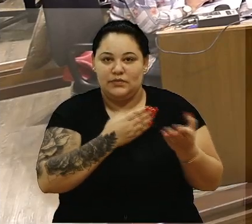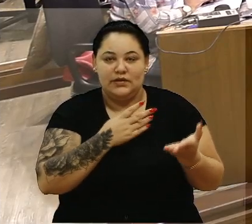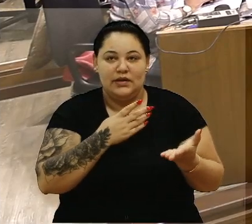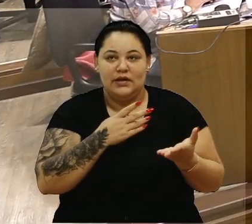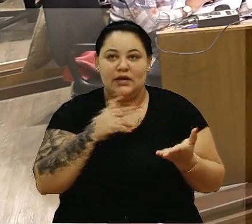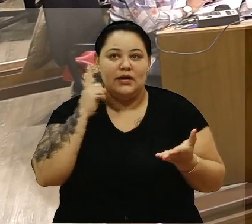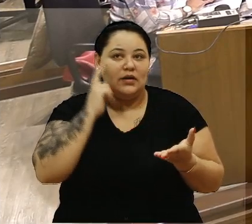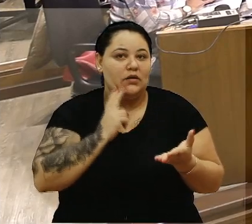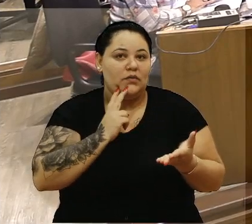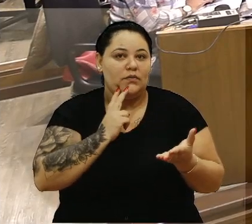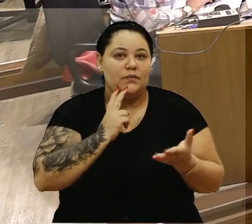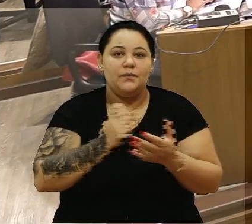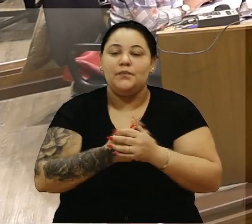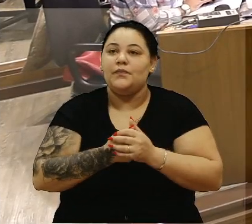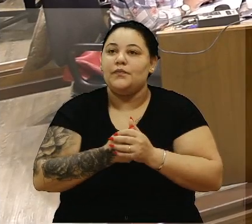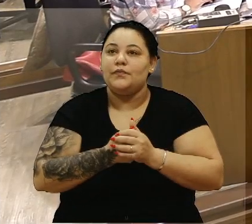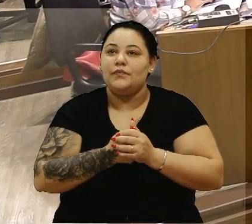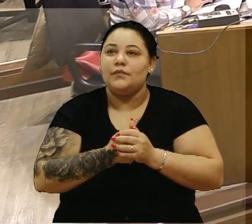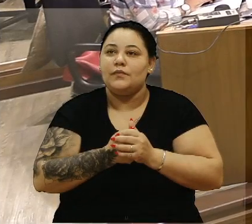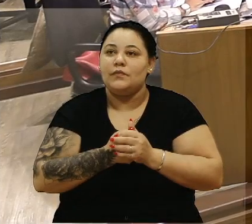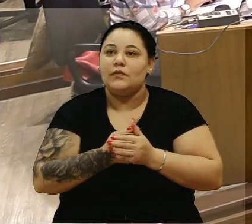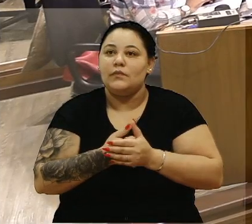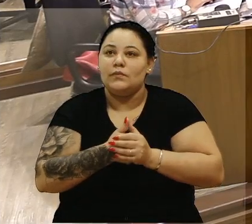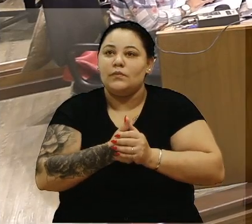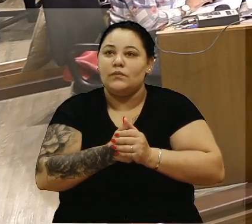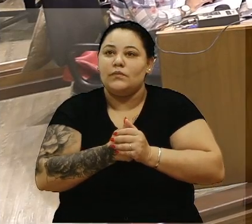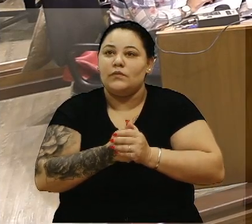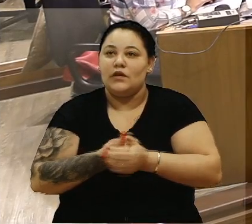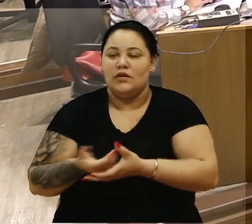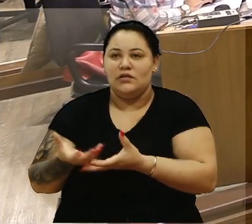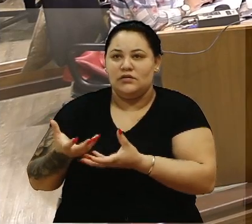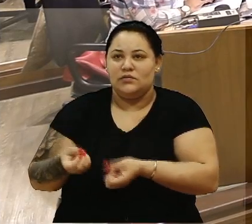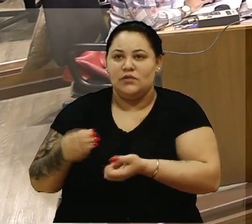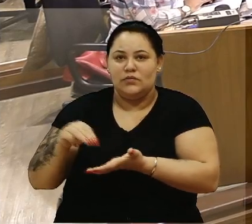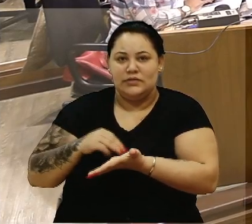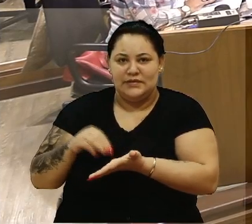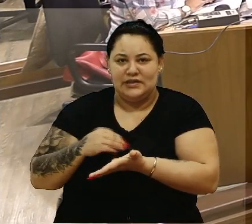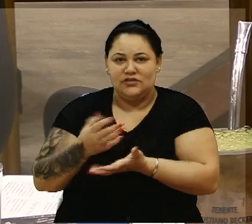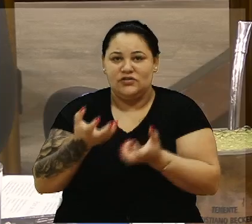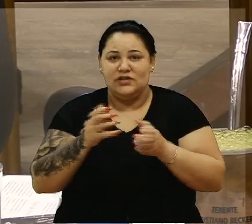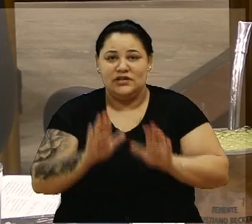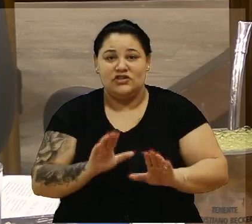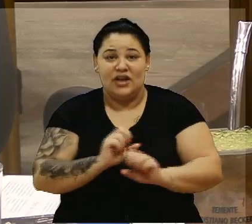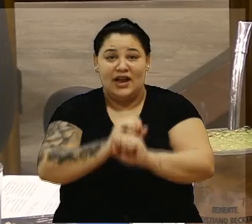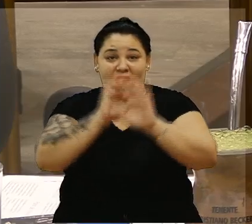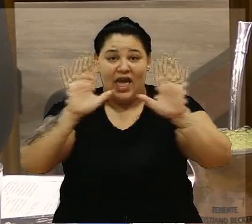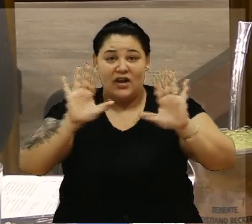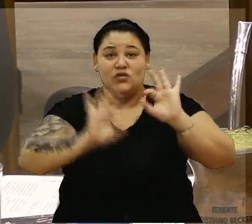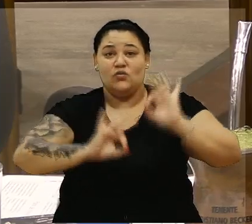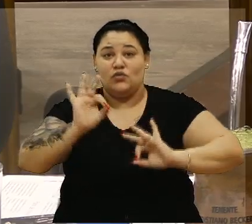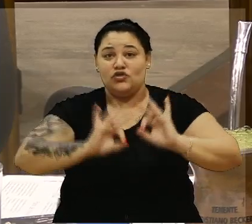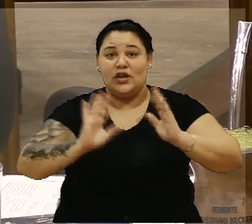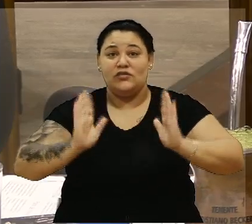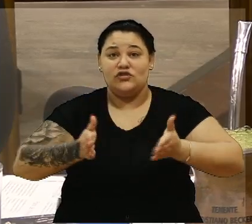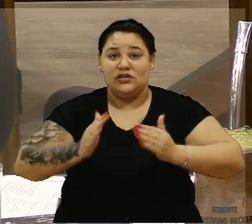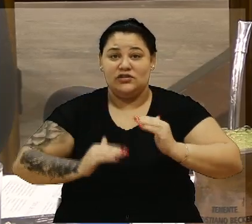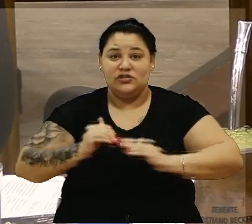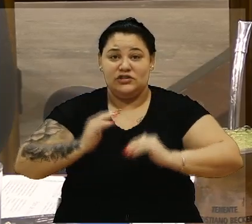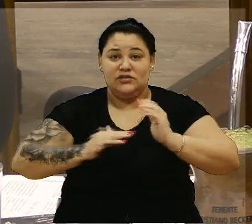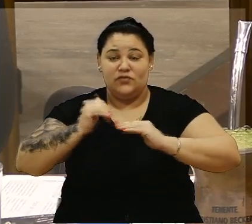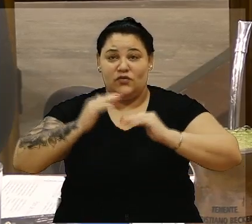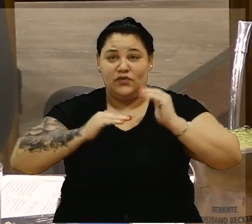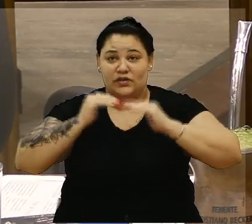uma correção também. Correção não. Eu recebi algumas mensagens aqui, mas o pessoal deixar bem claro que o projeto que está sendo desenvolvido pela Secretaria